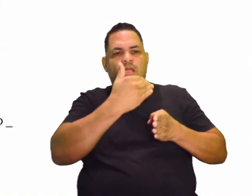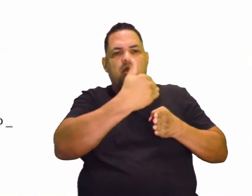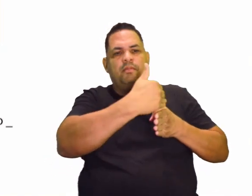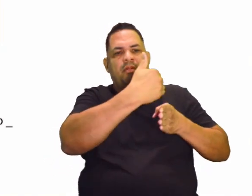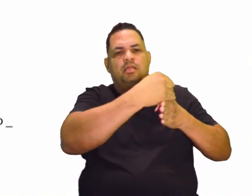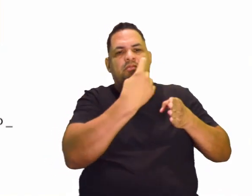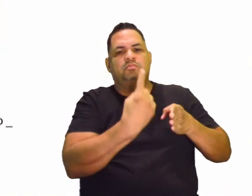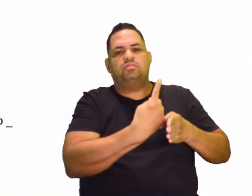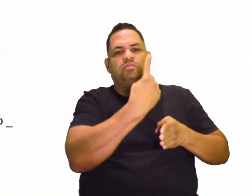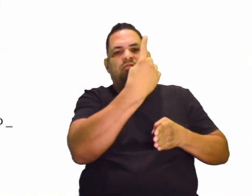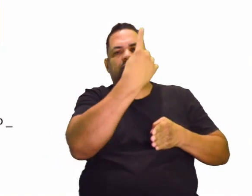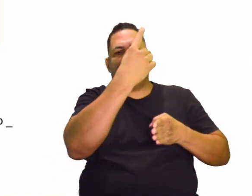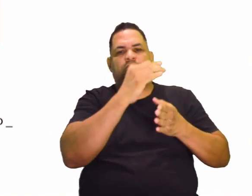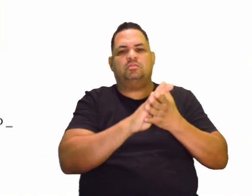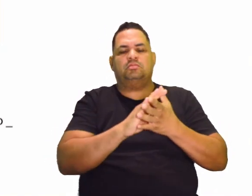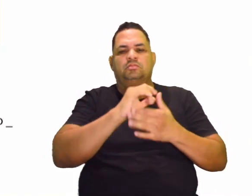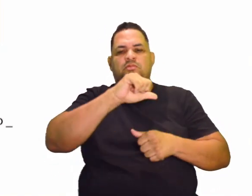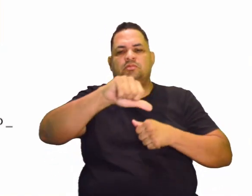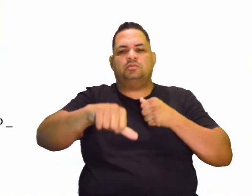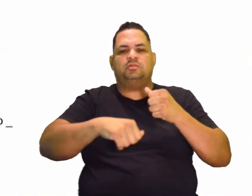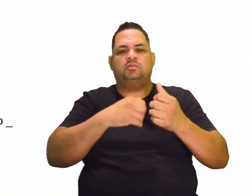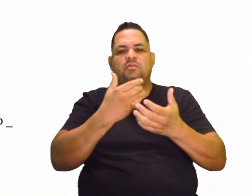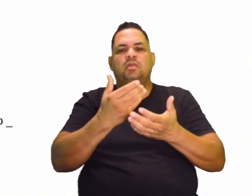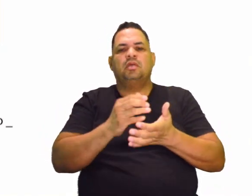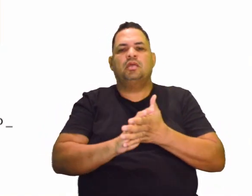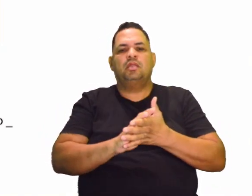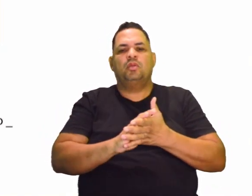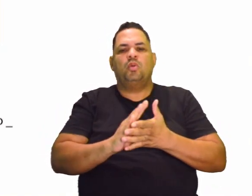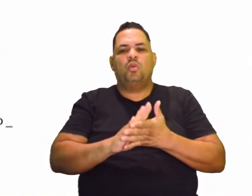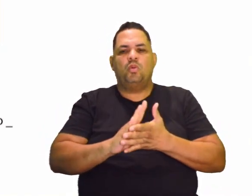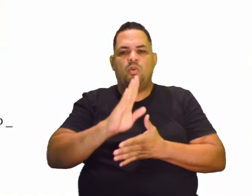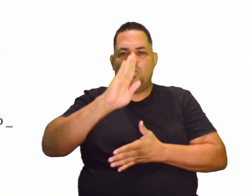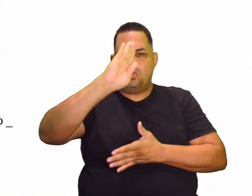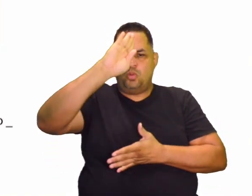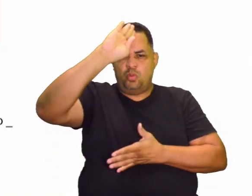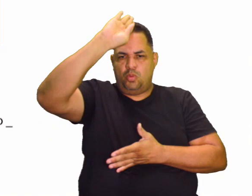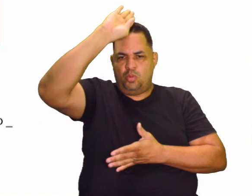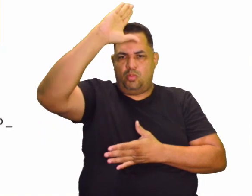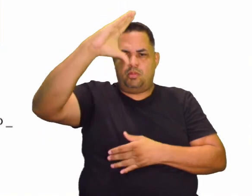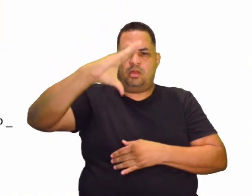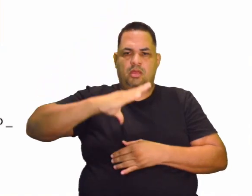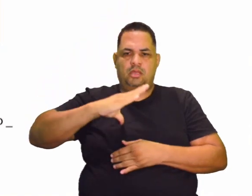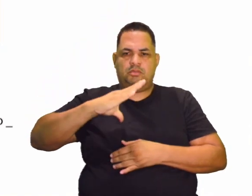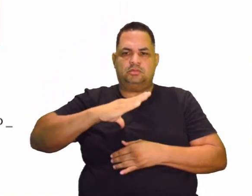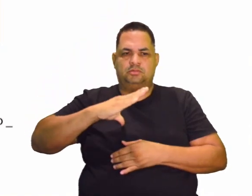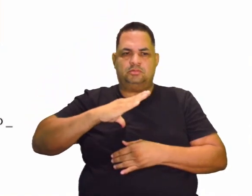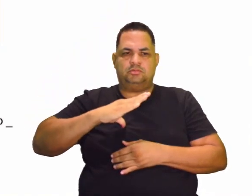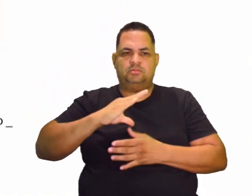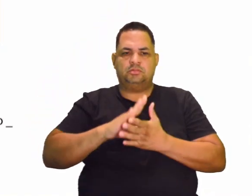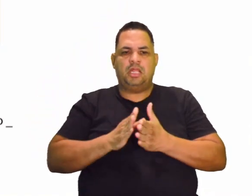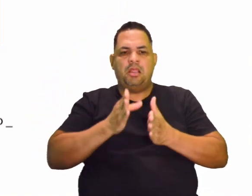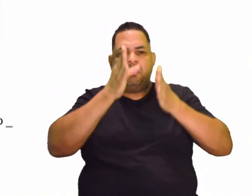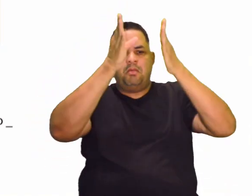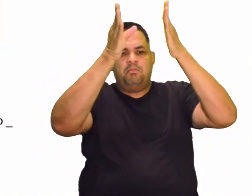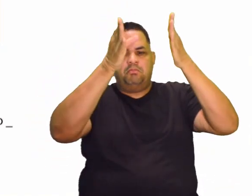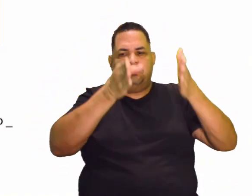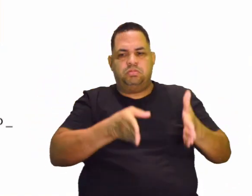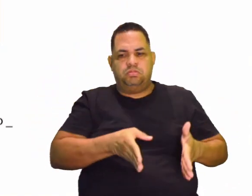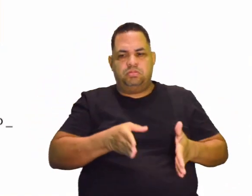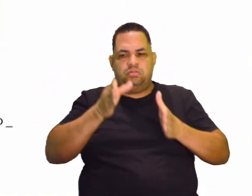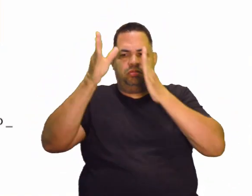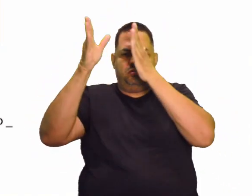cidade mais verticalizada. Então, o Império Romano investiu muito